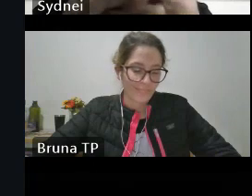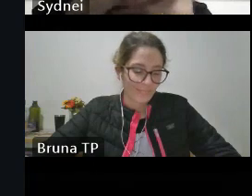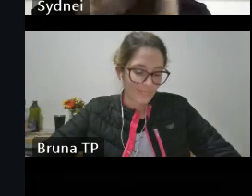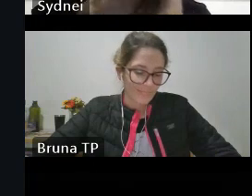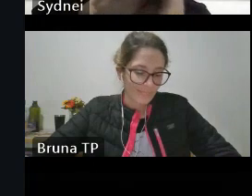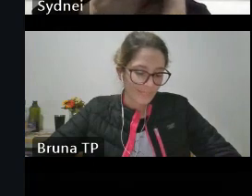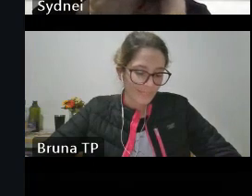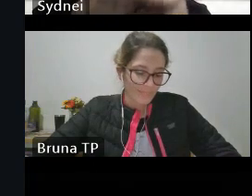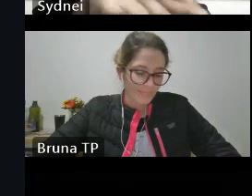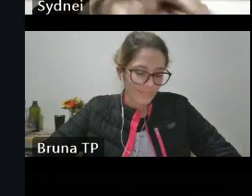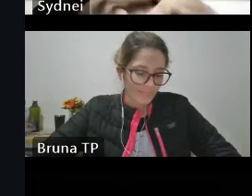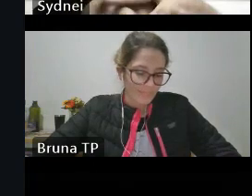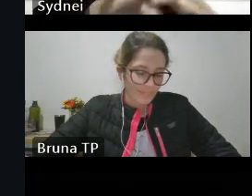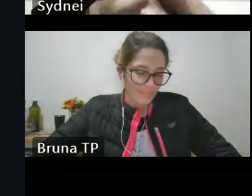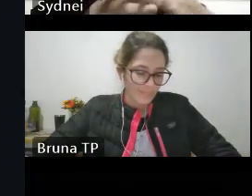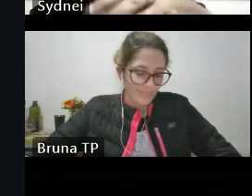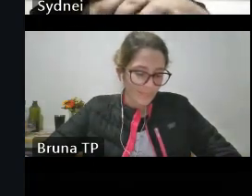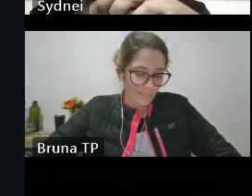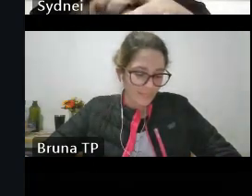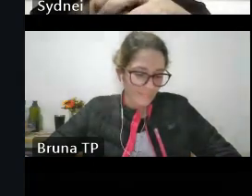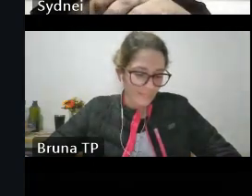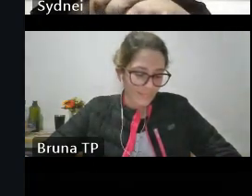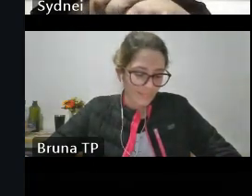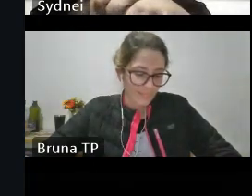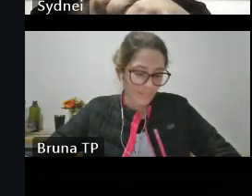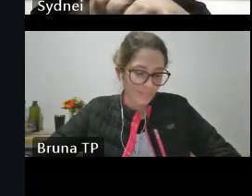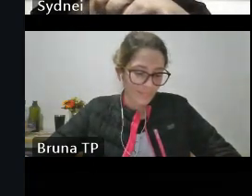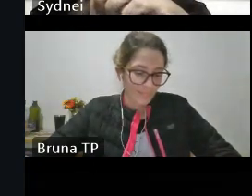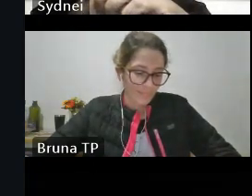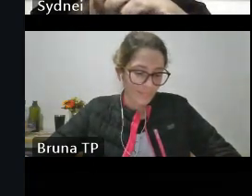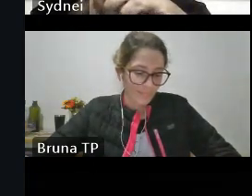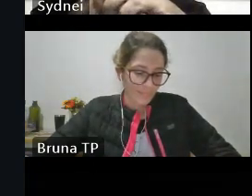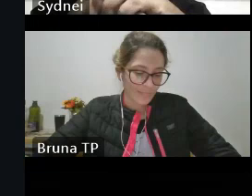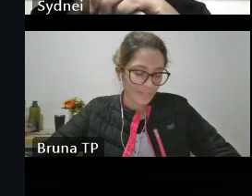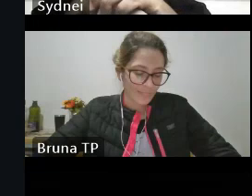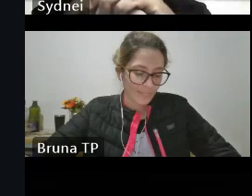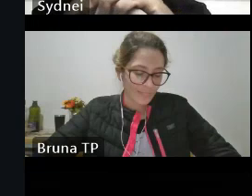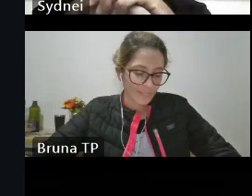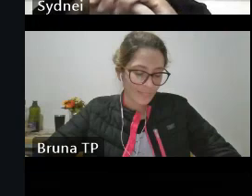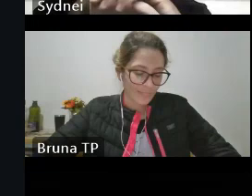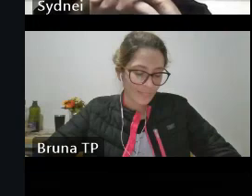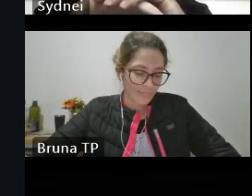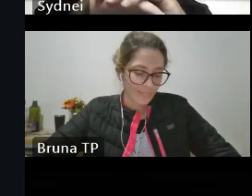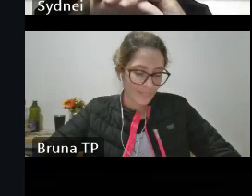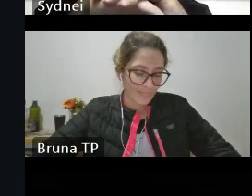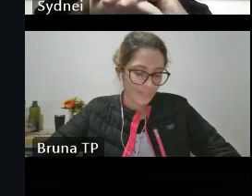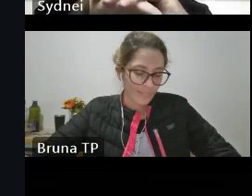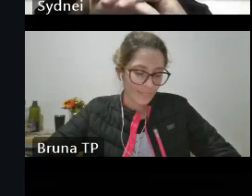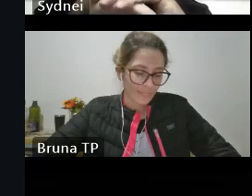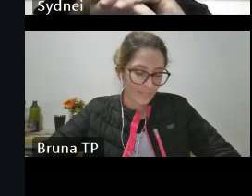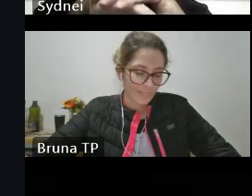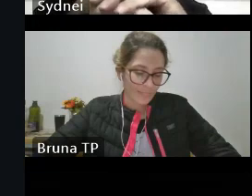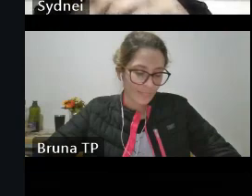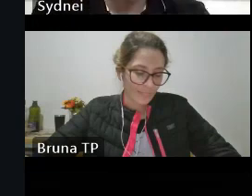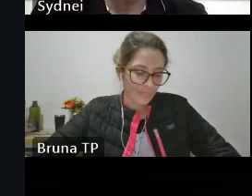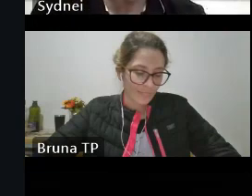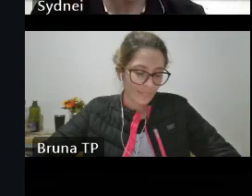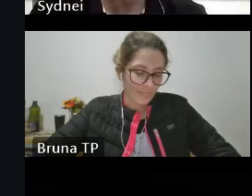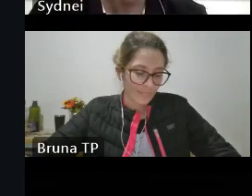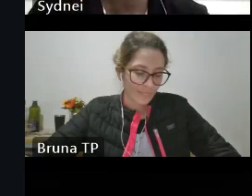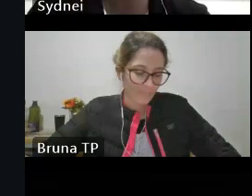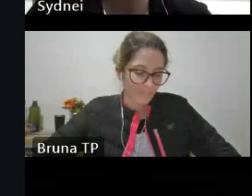nosso gestor, acho que naquela hora ele já conversou lá e conseguiu contornar a situação. e